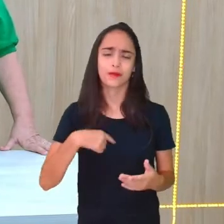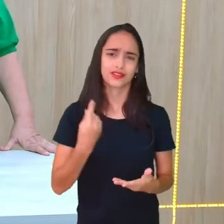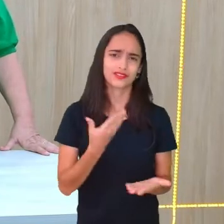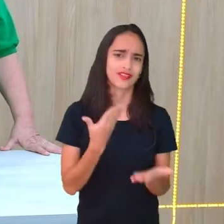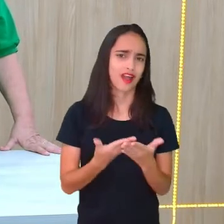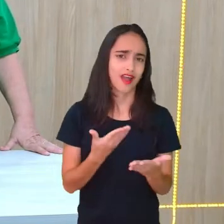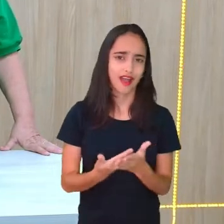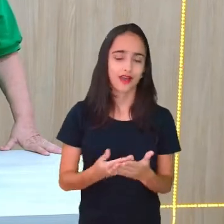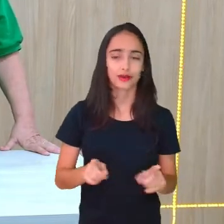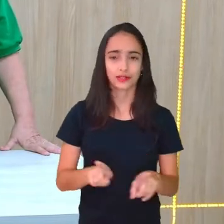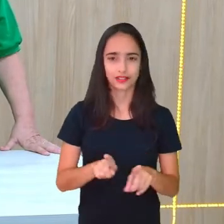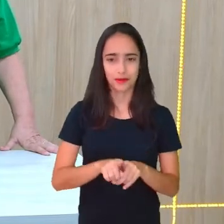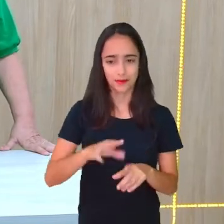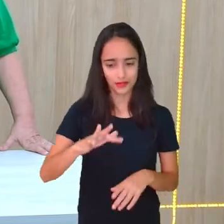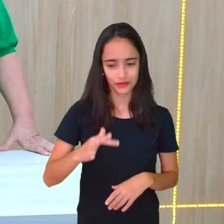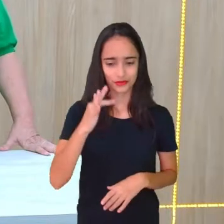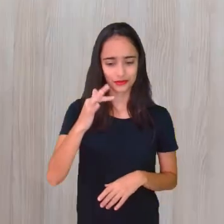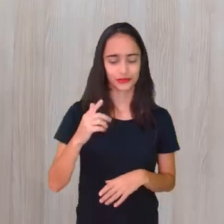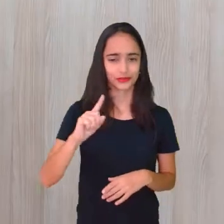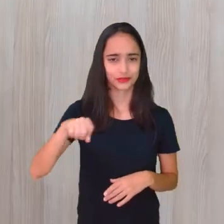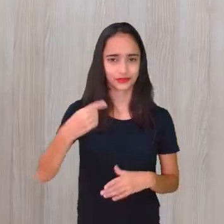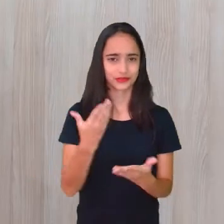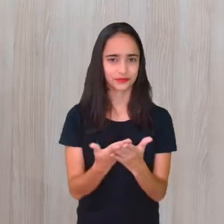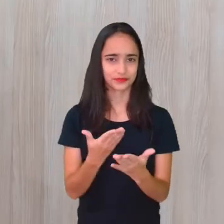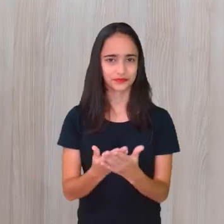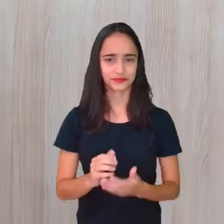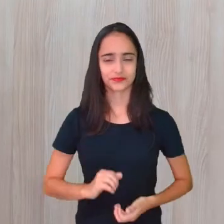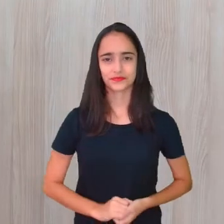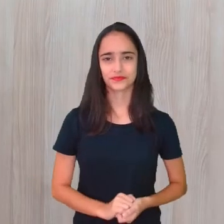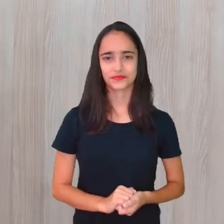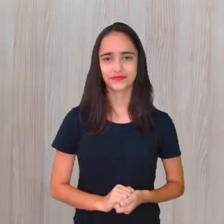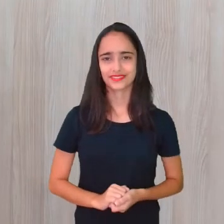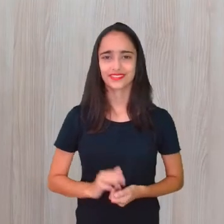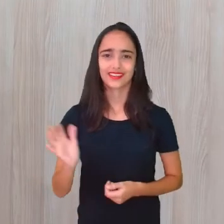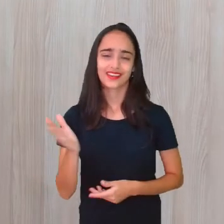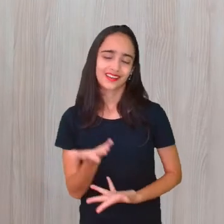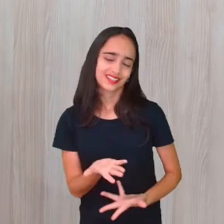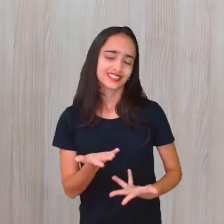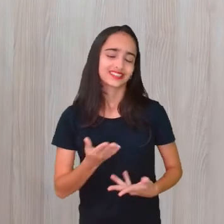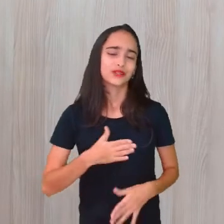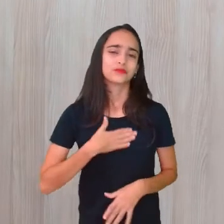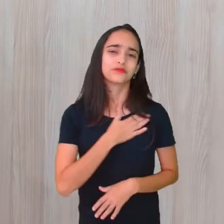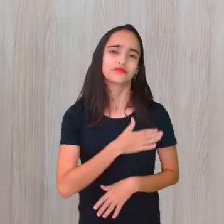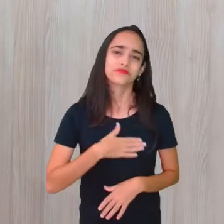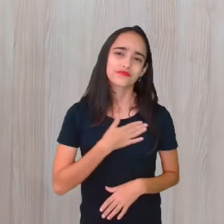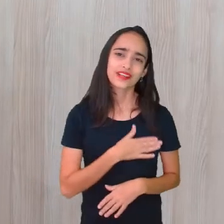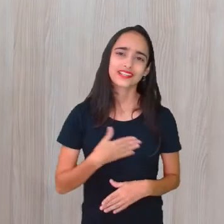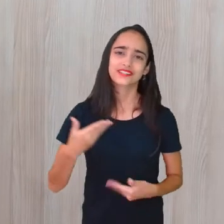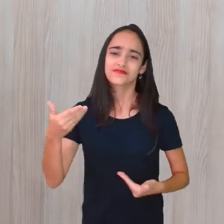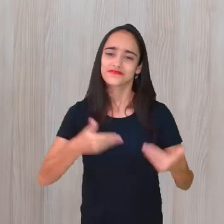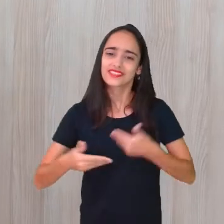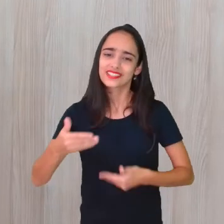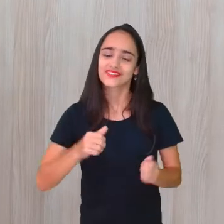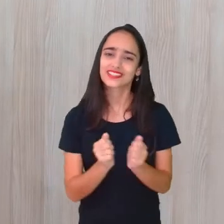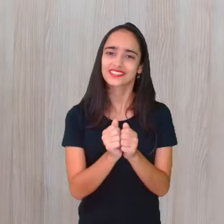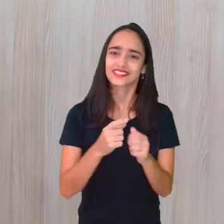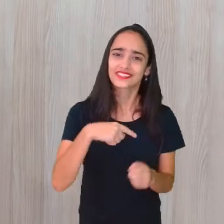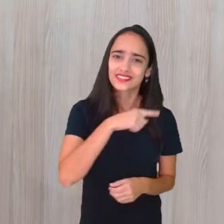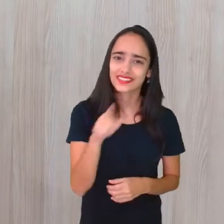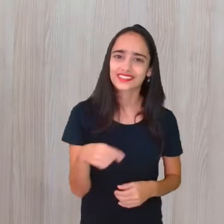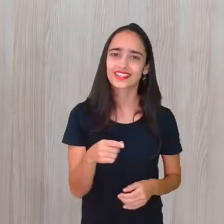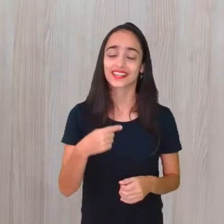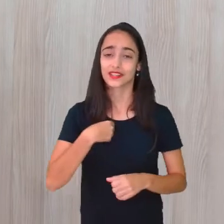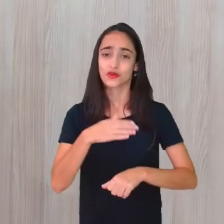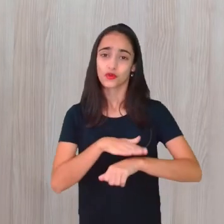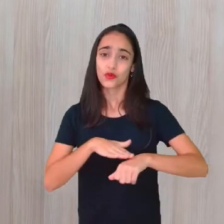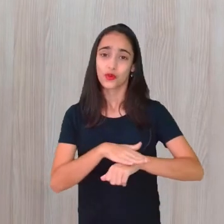probabilidade. Aí a gente vai contar, né? Certo. Pessoal, foi um prazer participar com vocês. Continue estudando, certo? Estou aqui conversando com